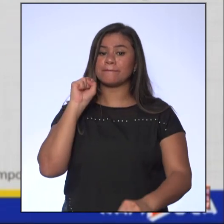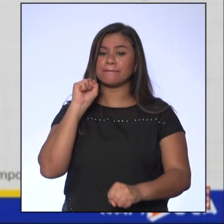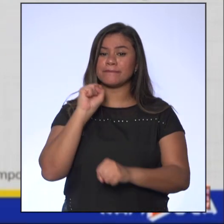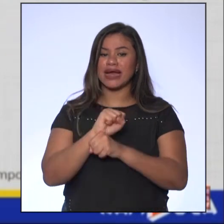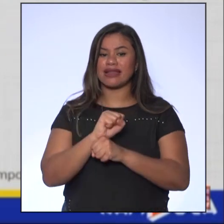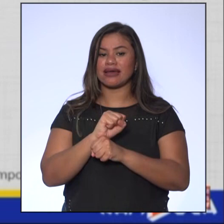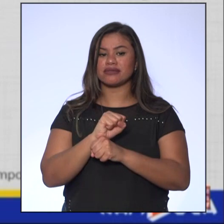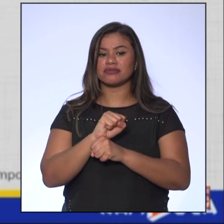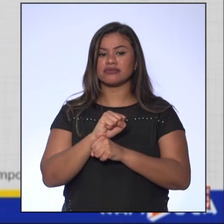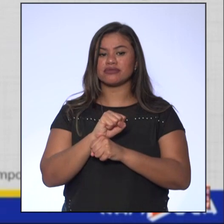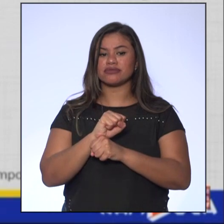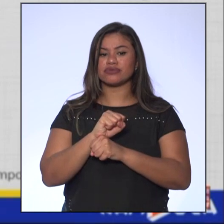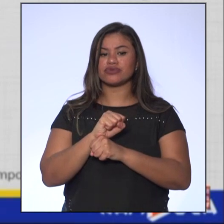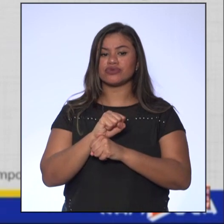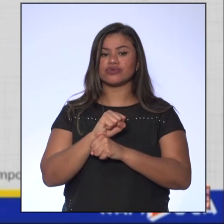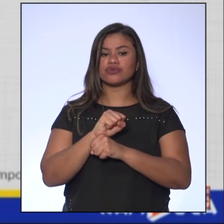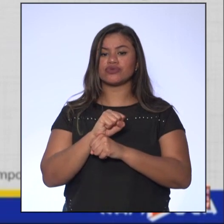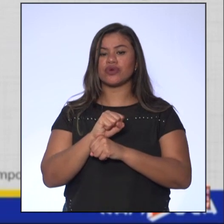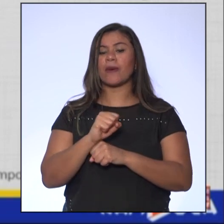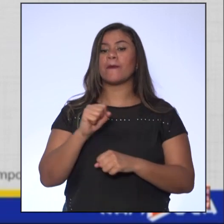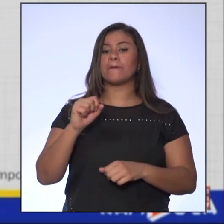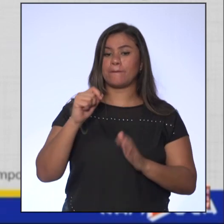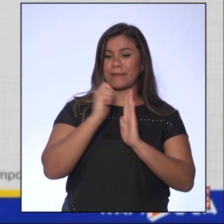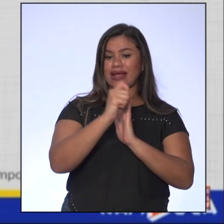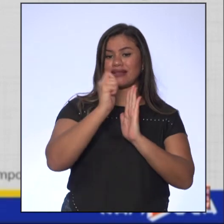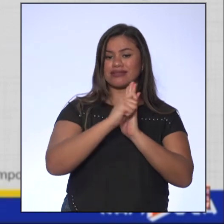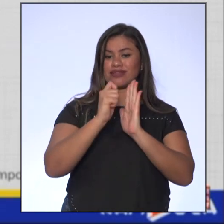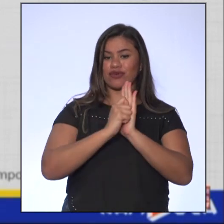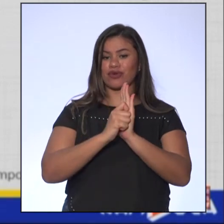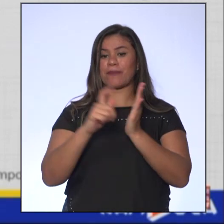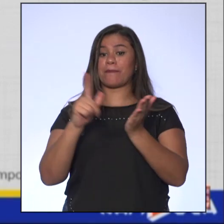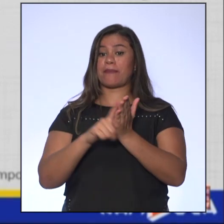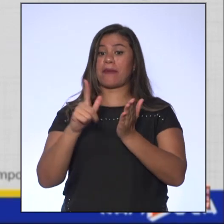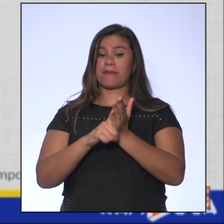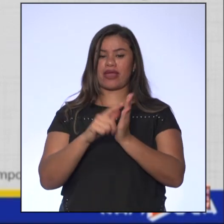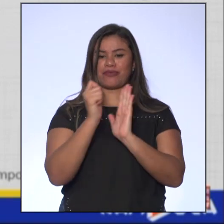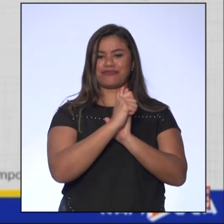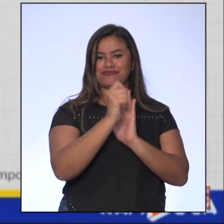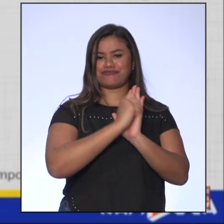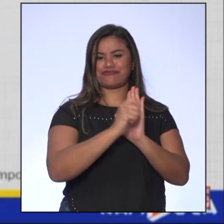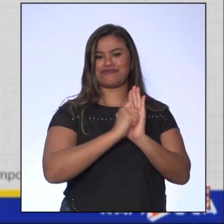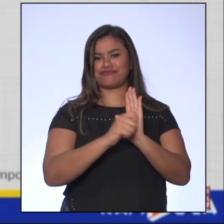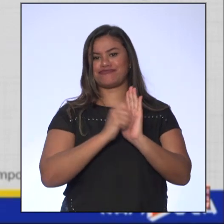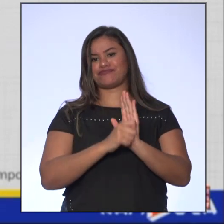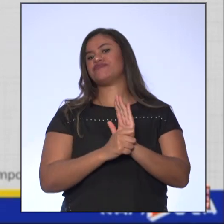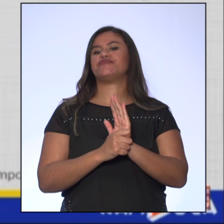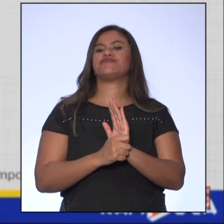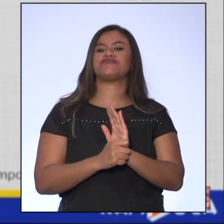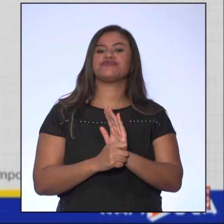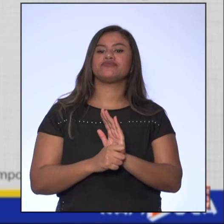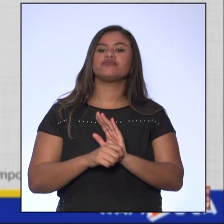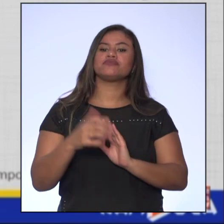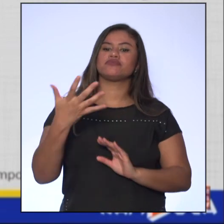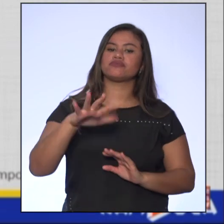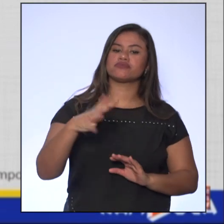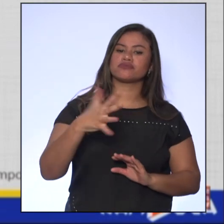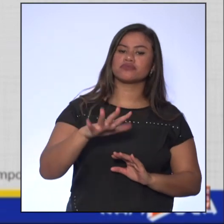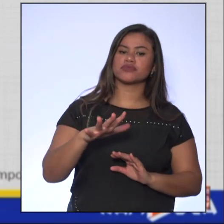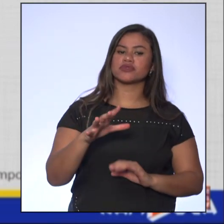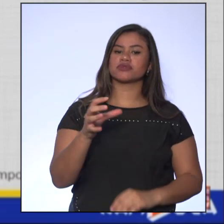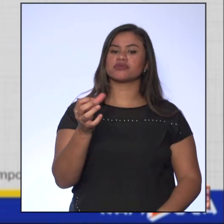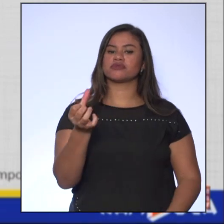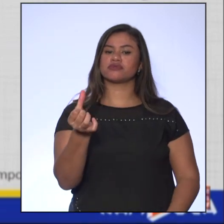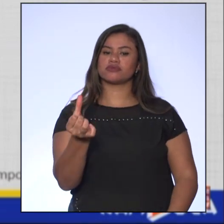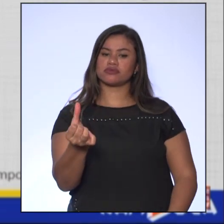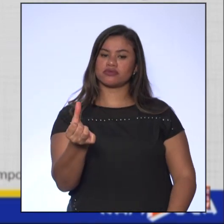no gráfico. Marca aí, pega uma caneta e um papel, venha com a gente aqui, ó. Ficou no intervalo aí de 6